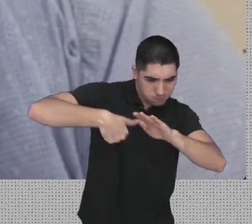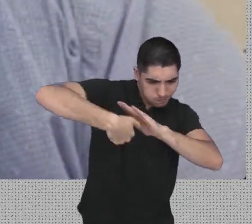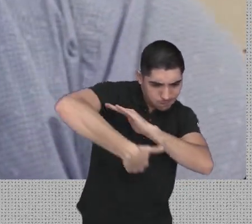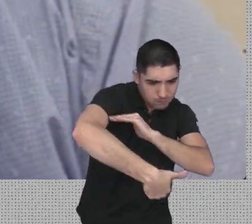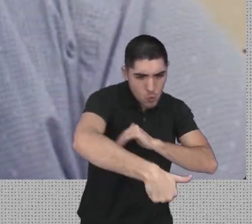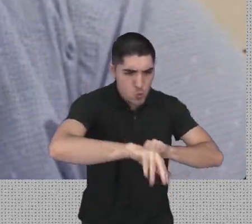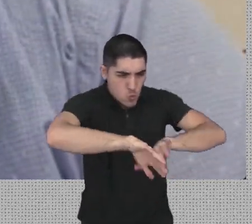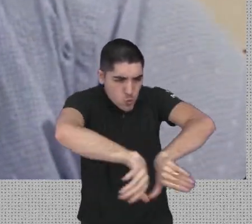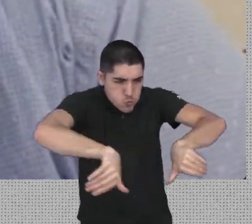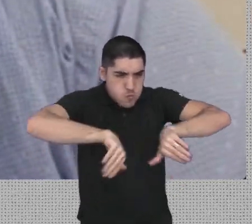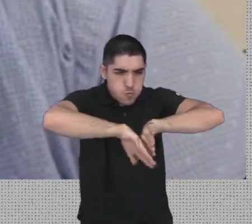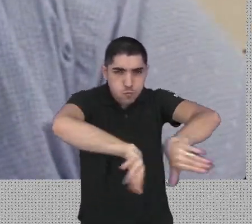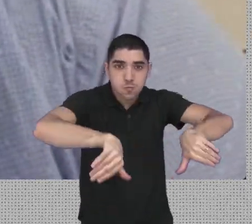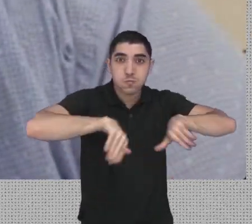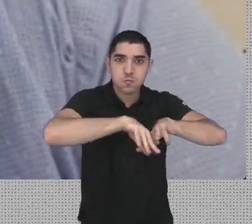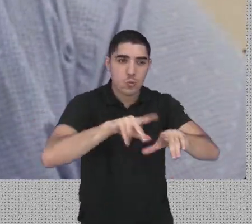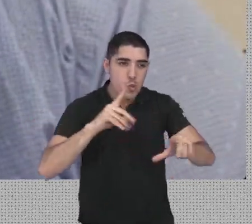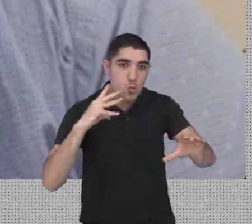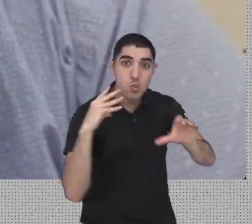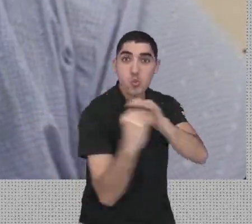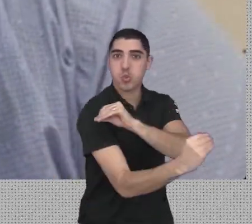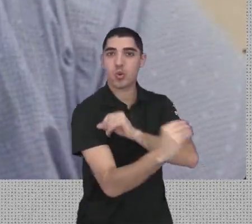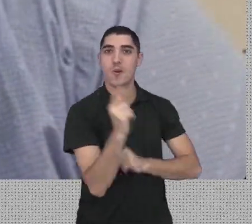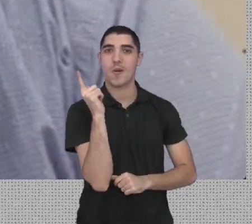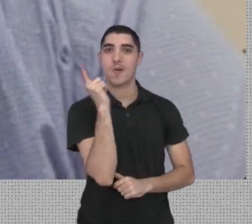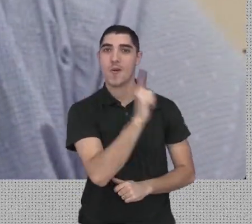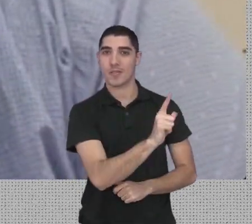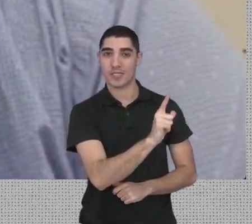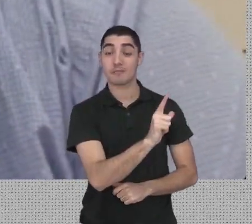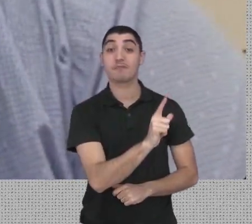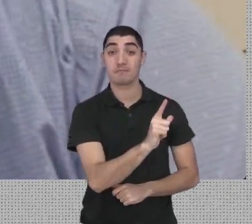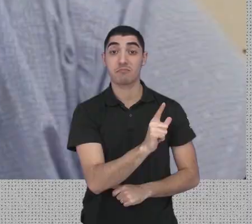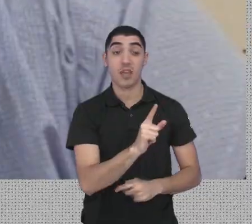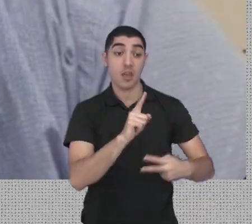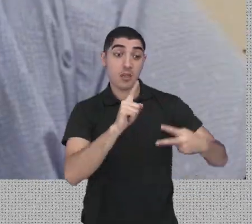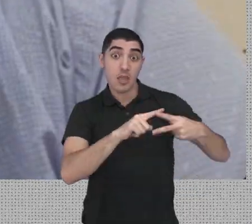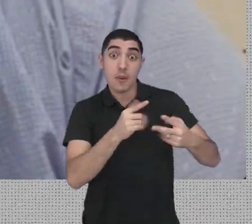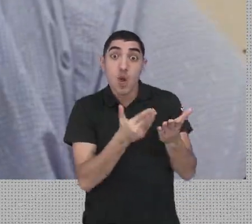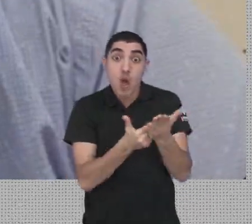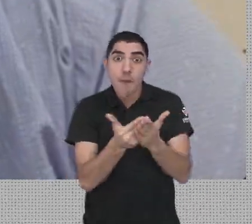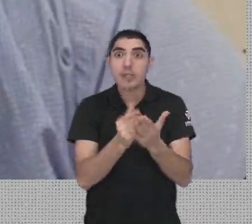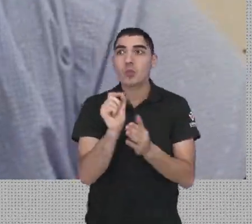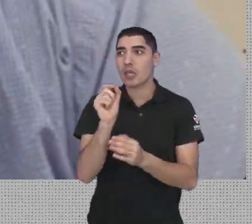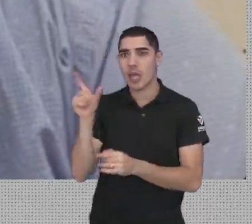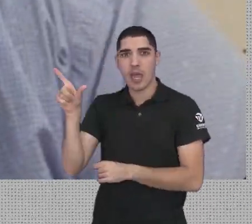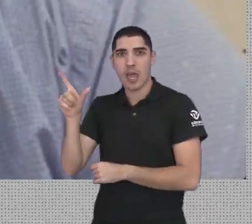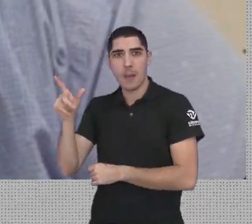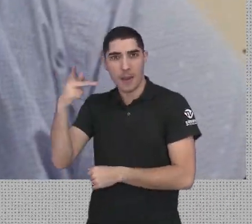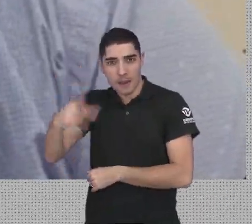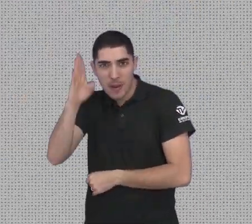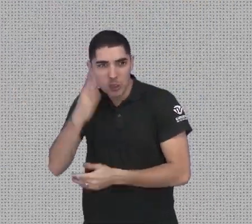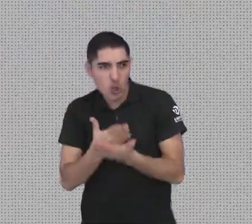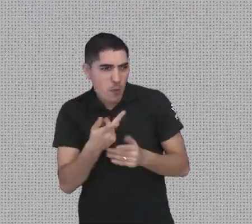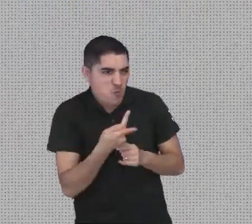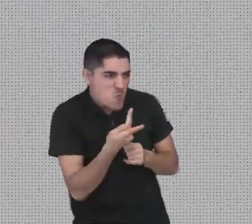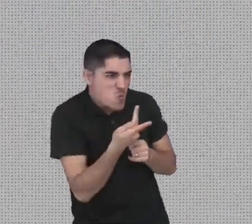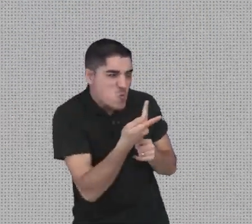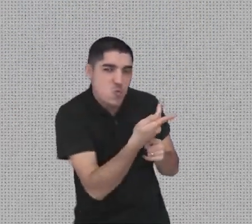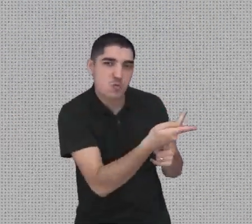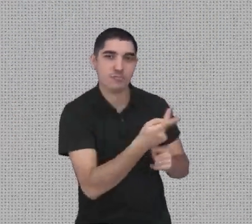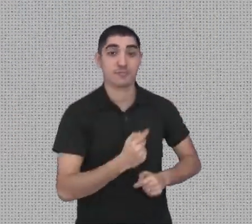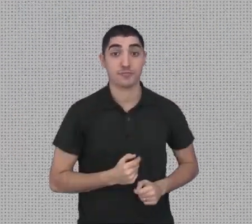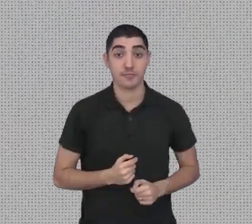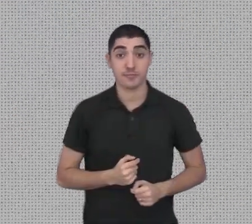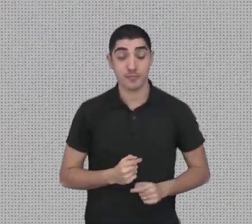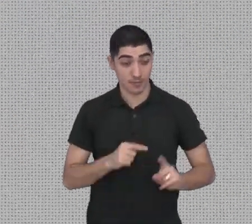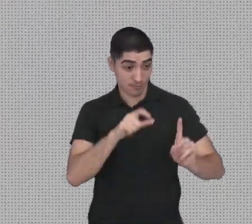E ele consegue fugir a nado até um bote que o recolhe e ele passa a desertor, para ser procurado pelo país afora. Siqueira